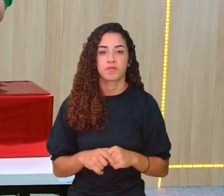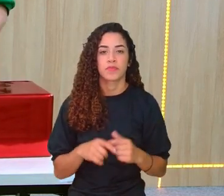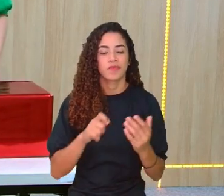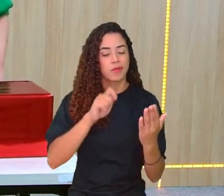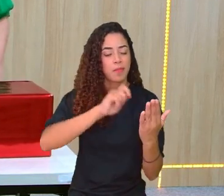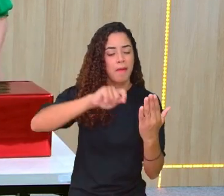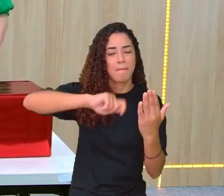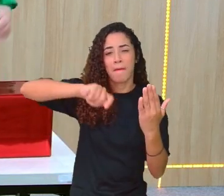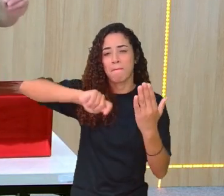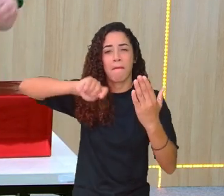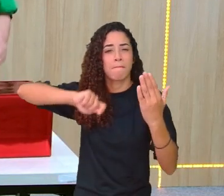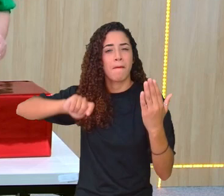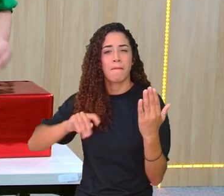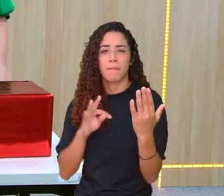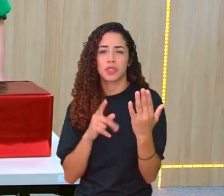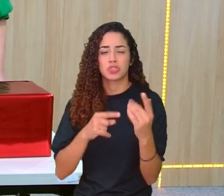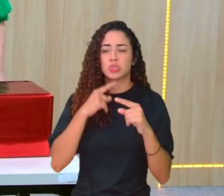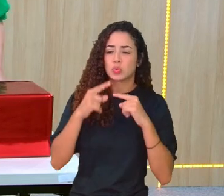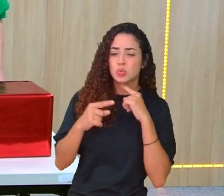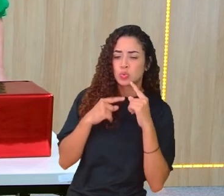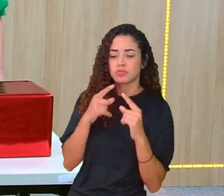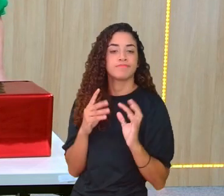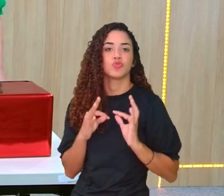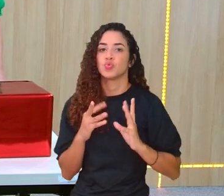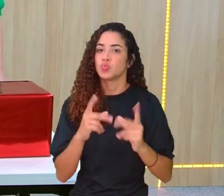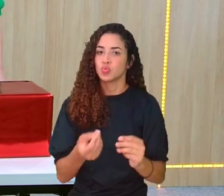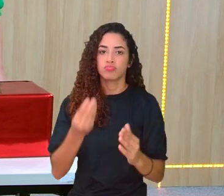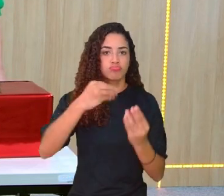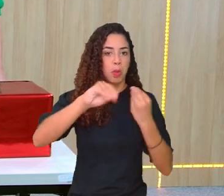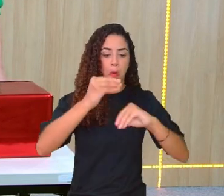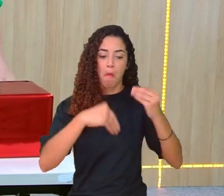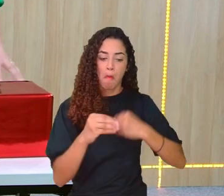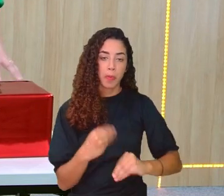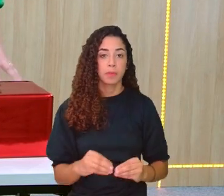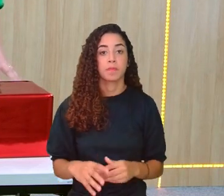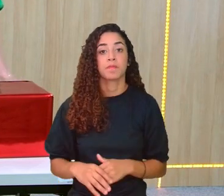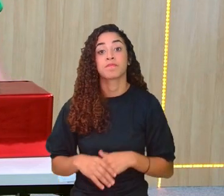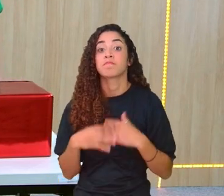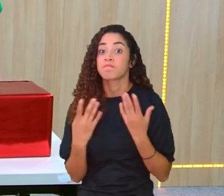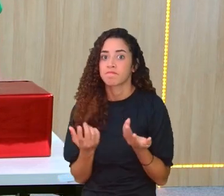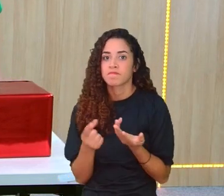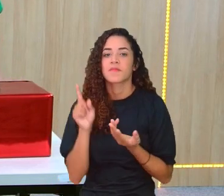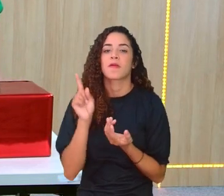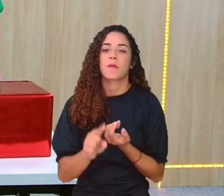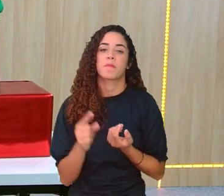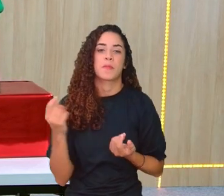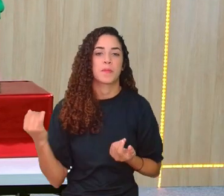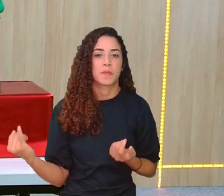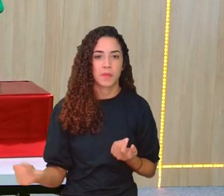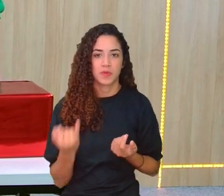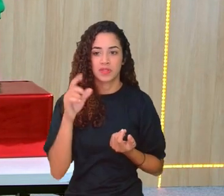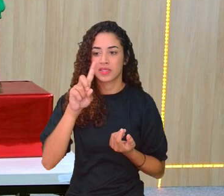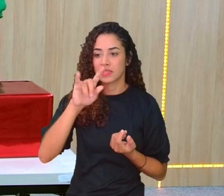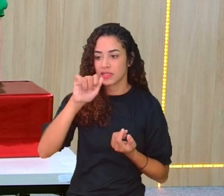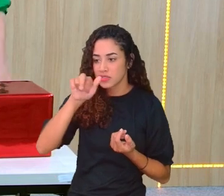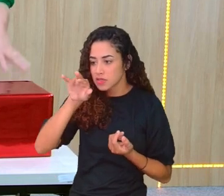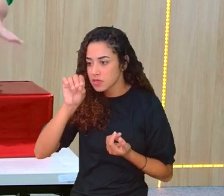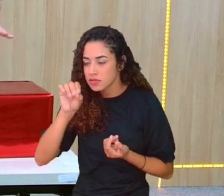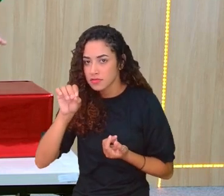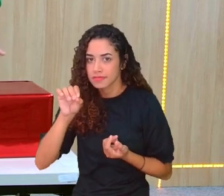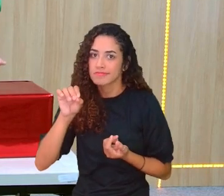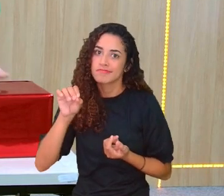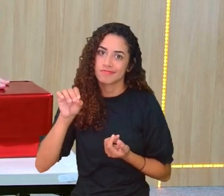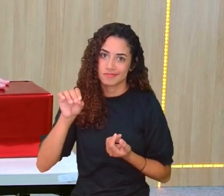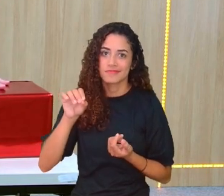vai anotando o que é que fez, as dúvidas e tudo. Pois é. É importante esse diário? É.